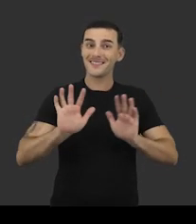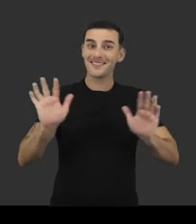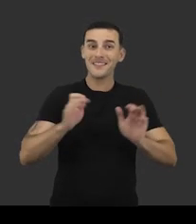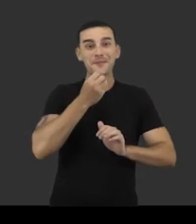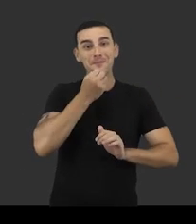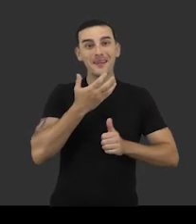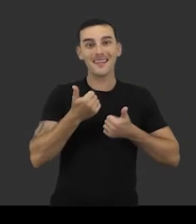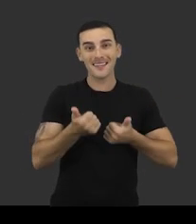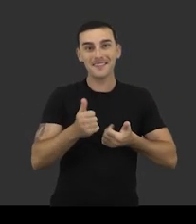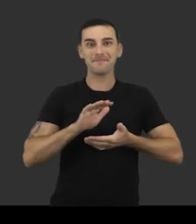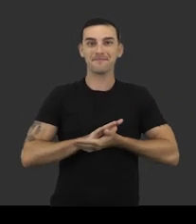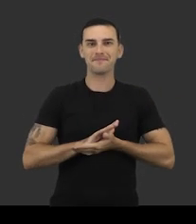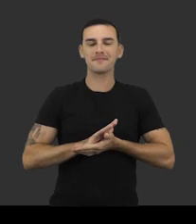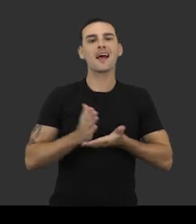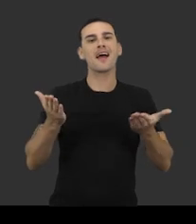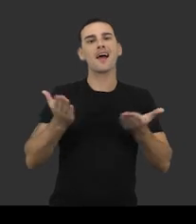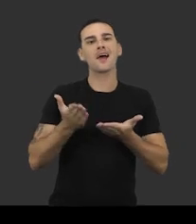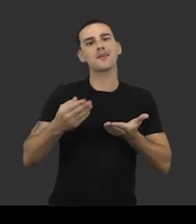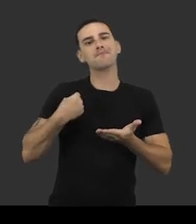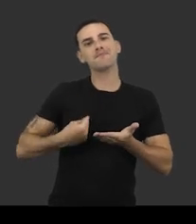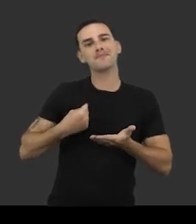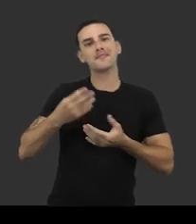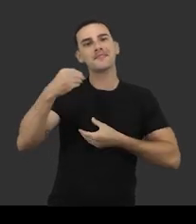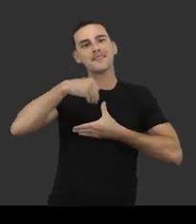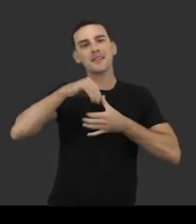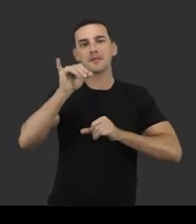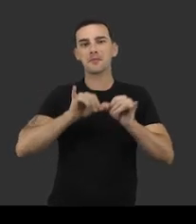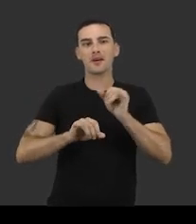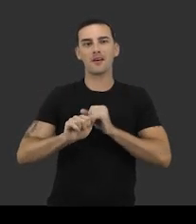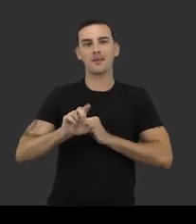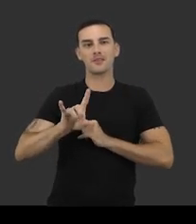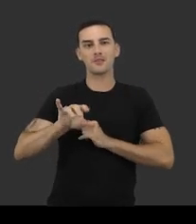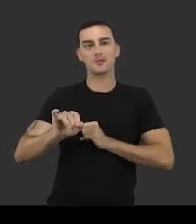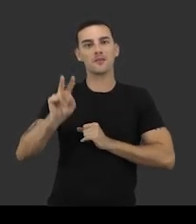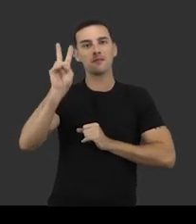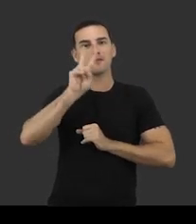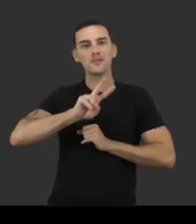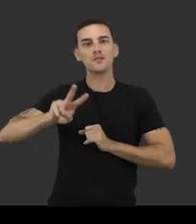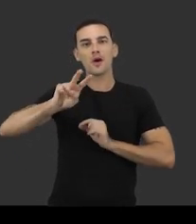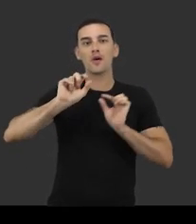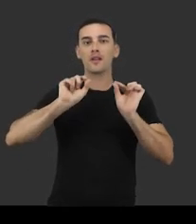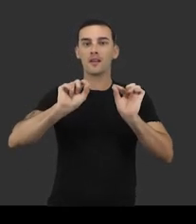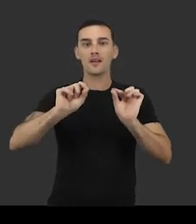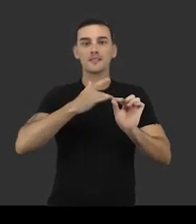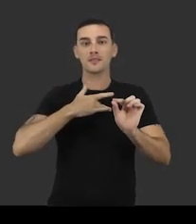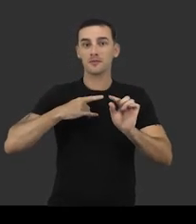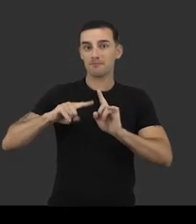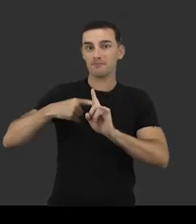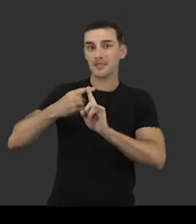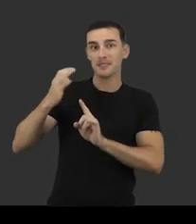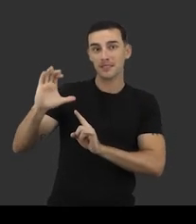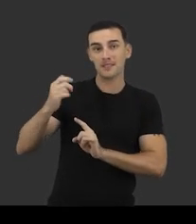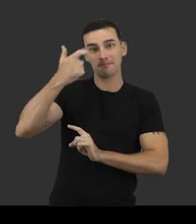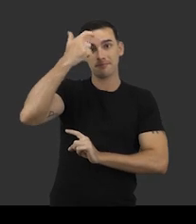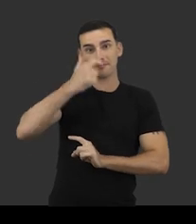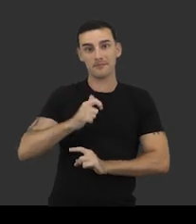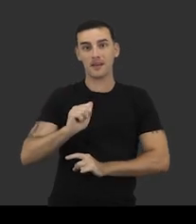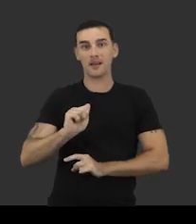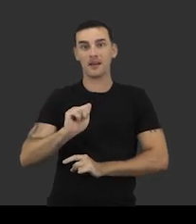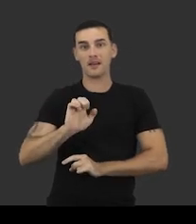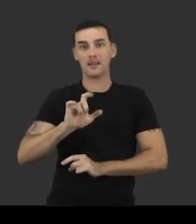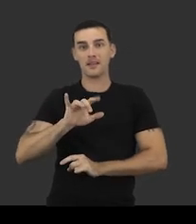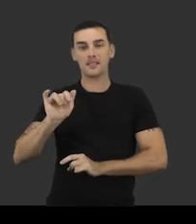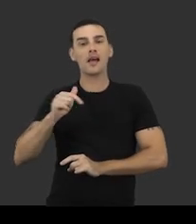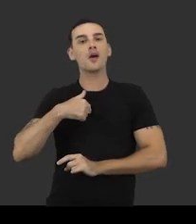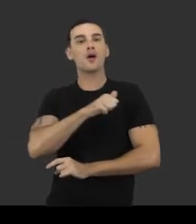Olá pessoal, tudo bem? Estamos aqui presentes no Laboratório de Audiovisual Saúde e Consciência. Eu sou a Elisa, sou aluna do